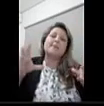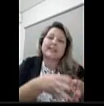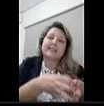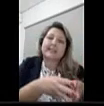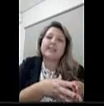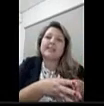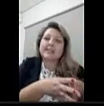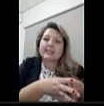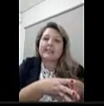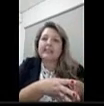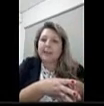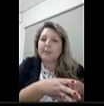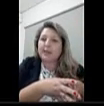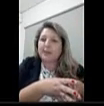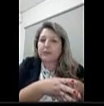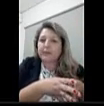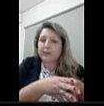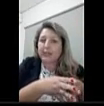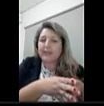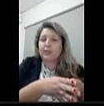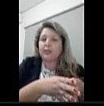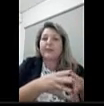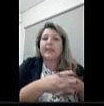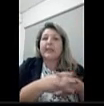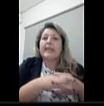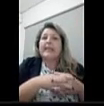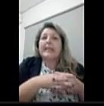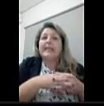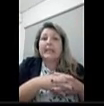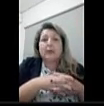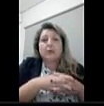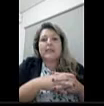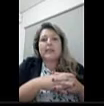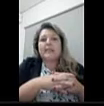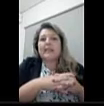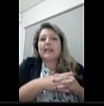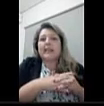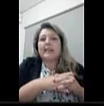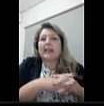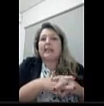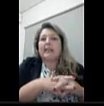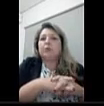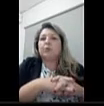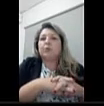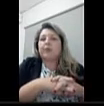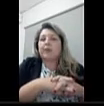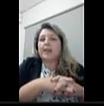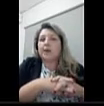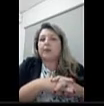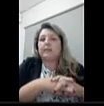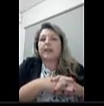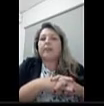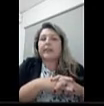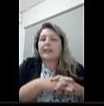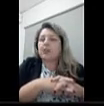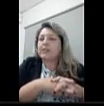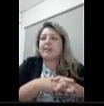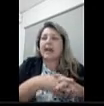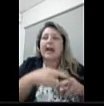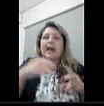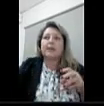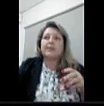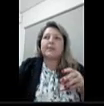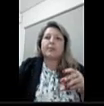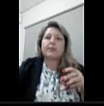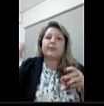né? Mas, através da escrita, ele tem mais dificuldade. Não solicitar a leitura em voz alta na frente da